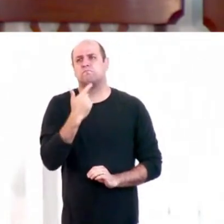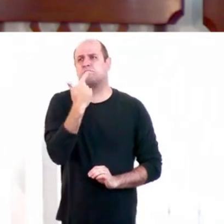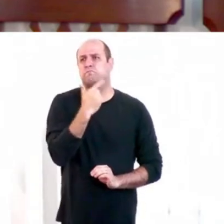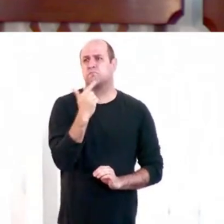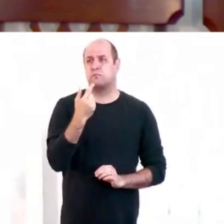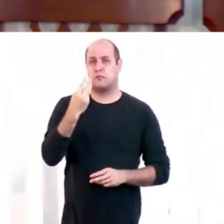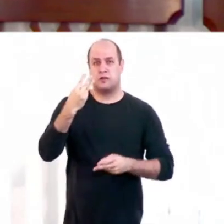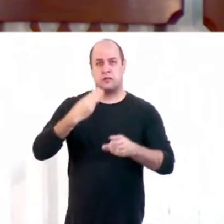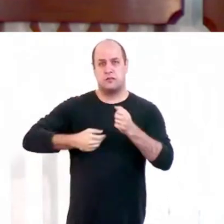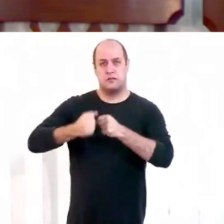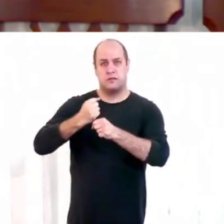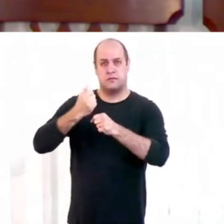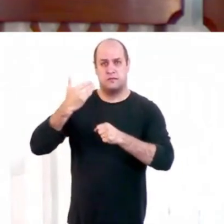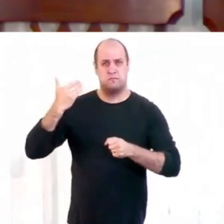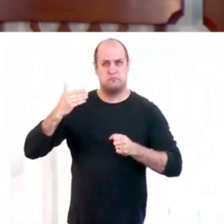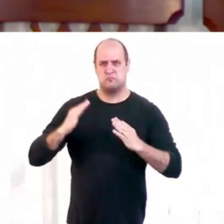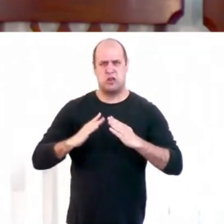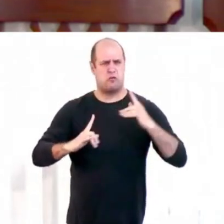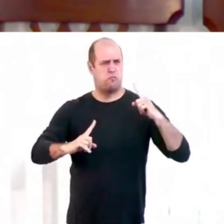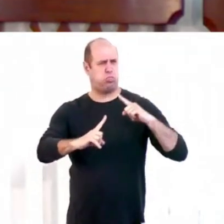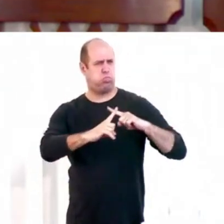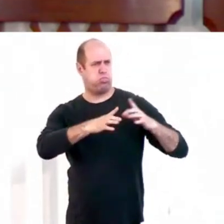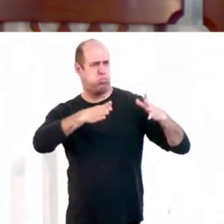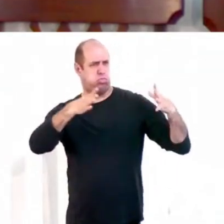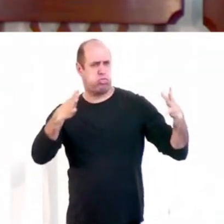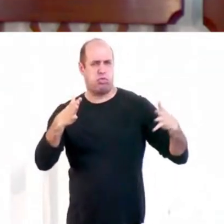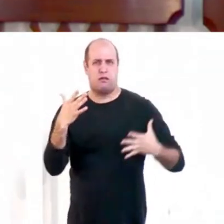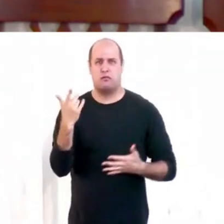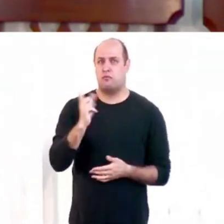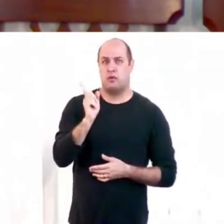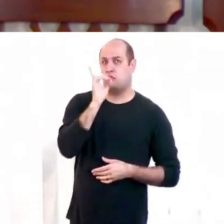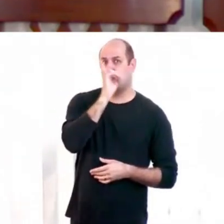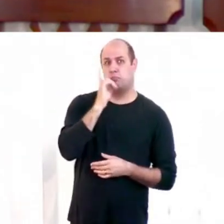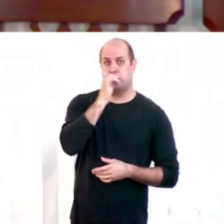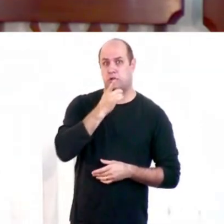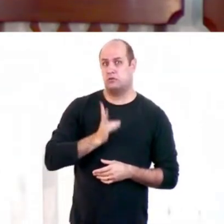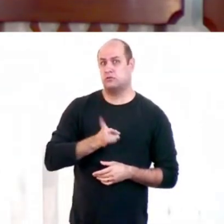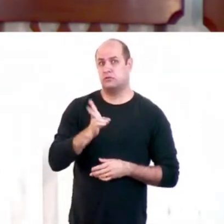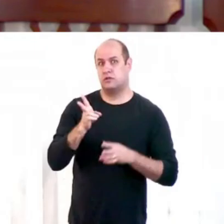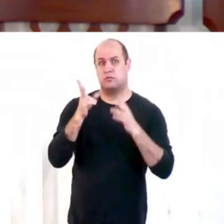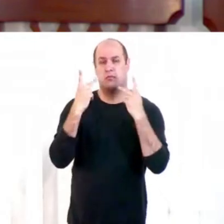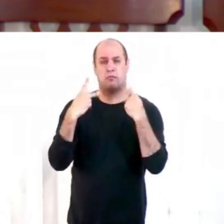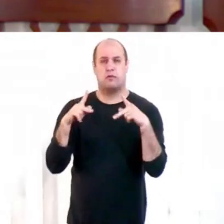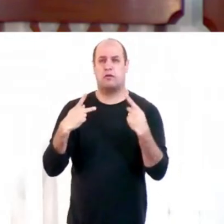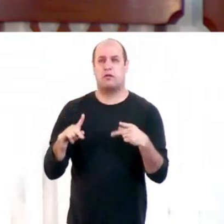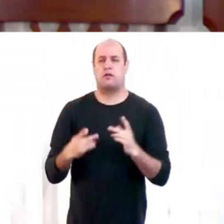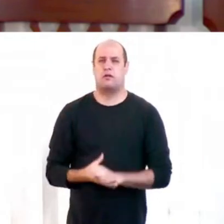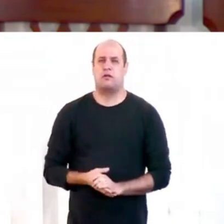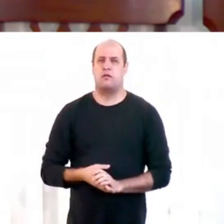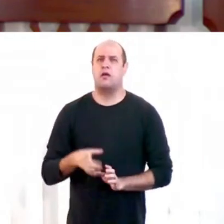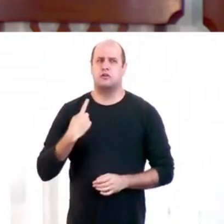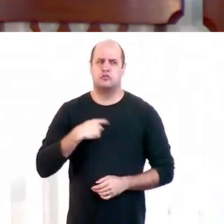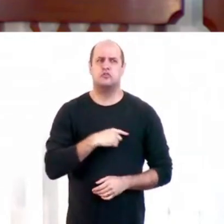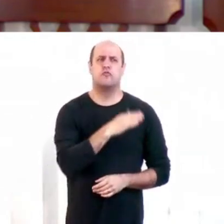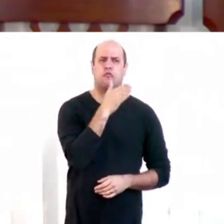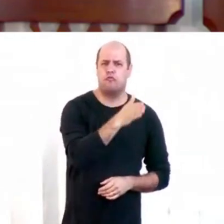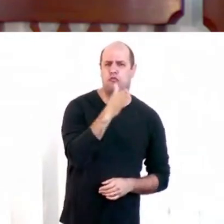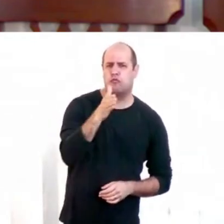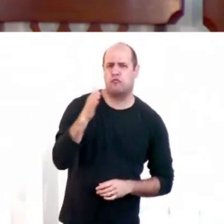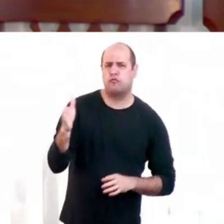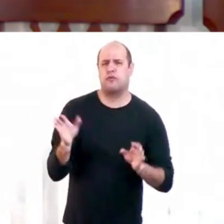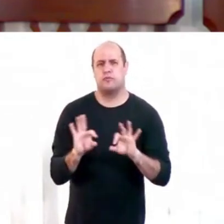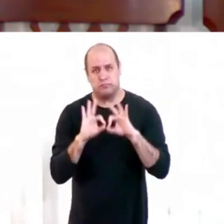3 anos grandes igrejas, não é todos os domingos que eu prego lá na Espanha. Nós visitamos muitas